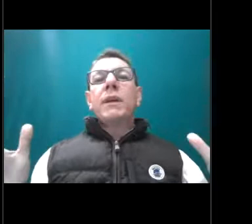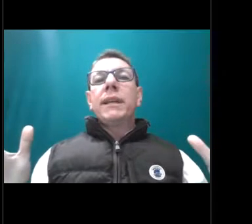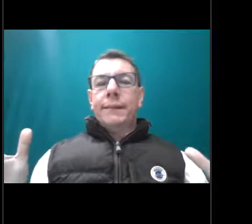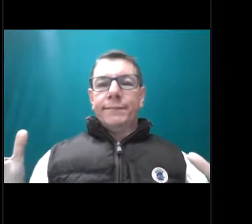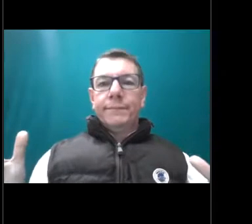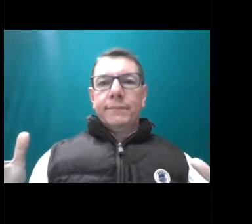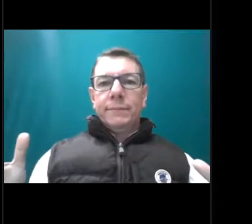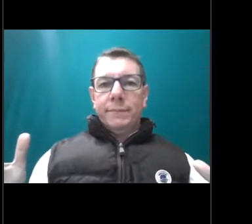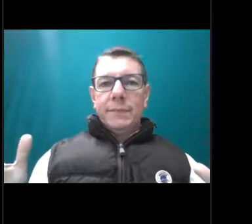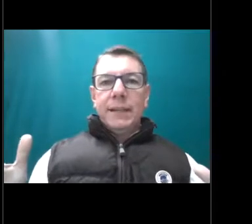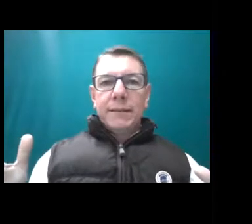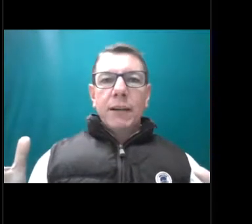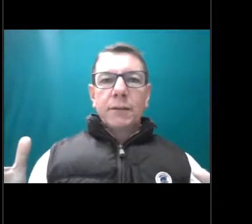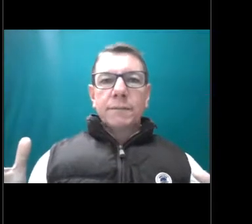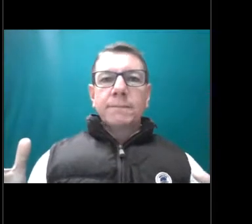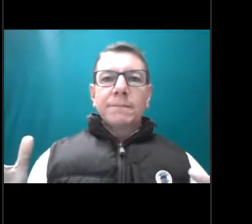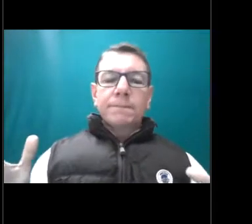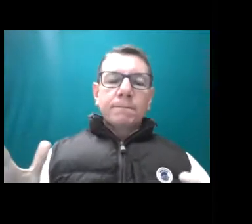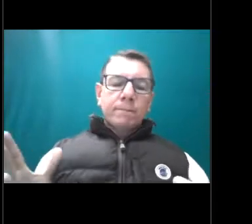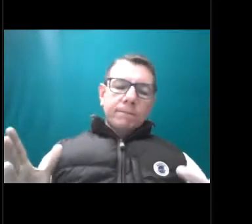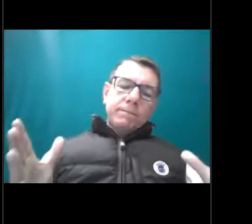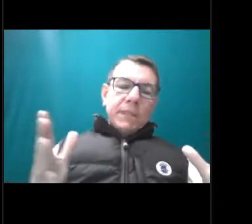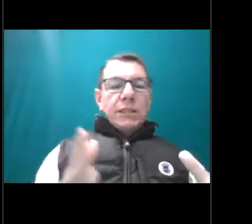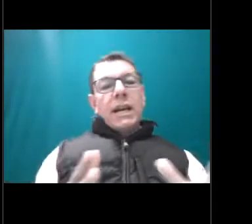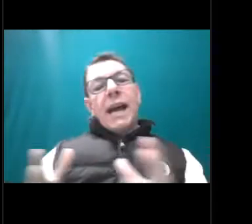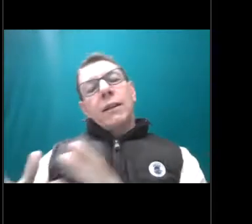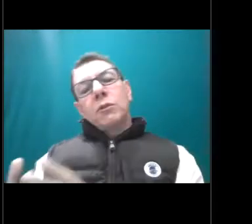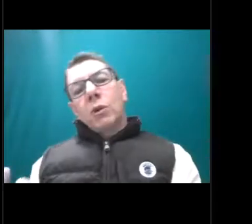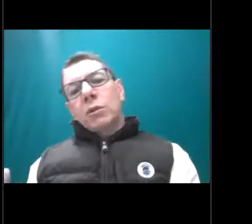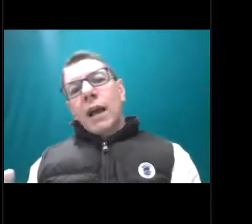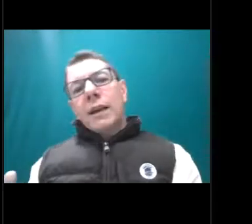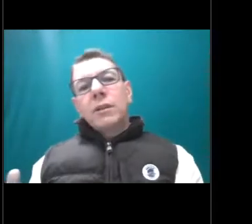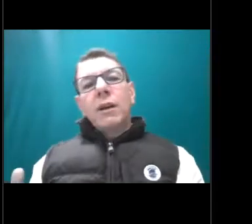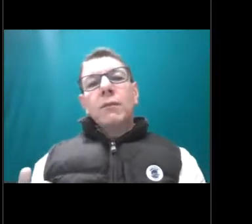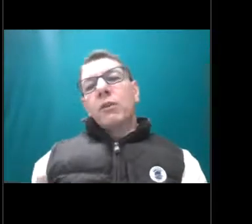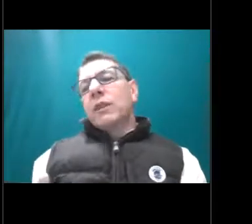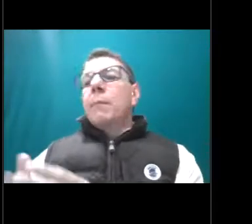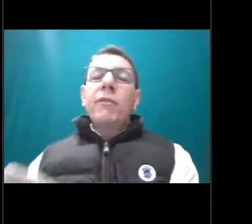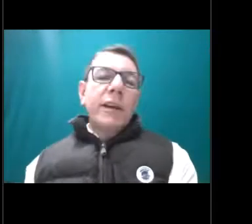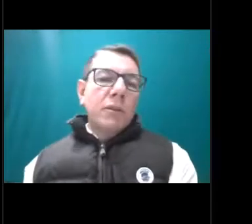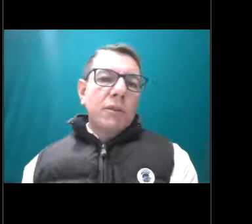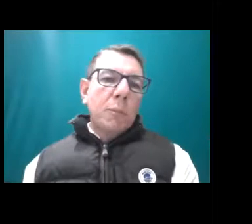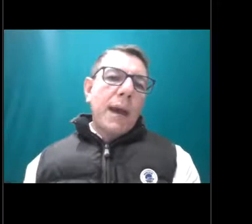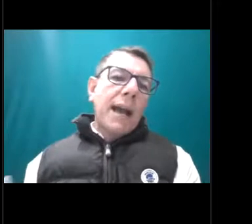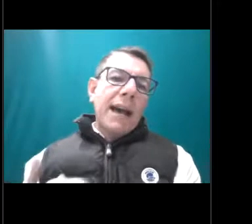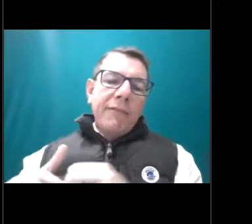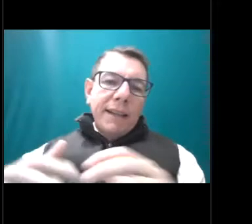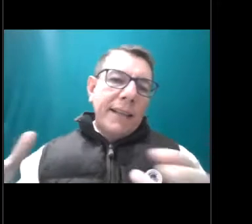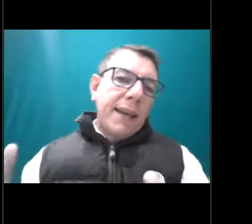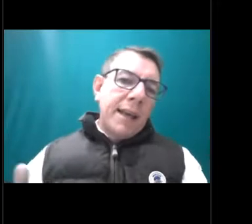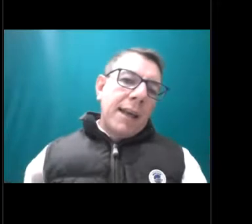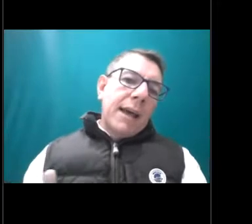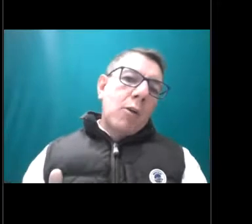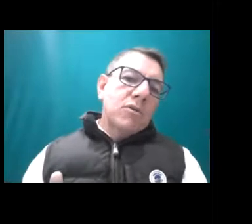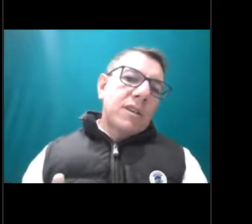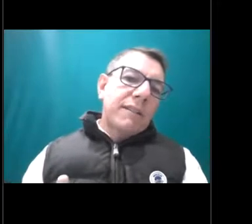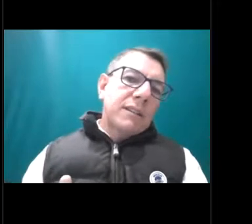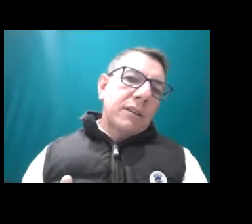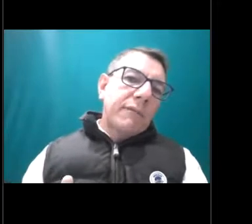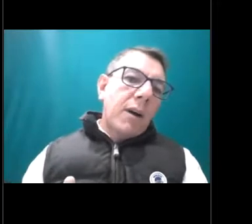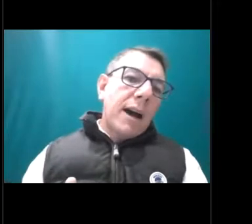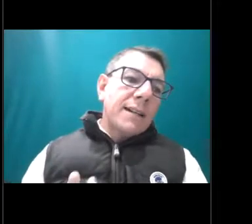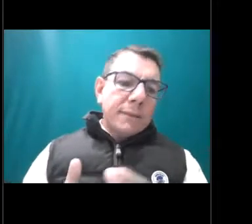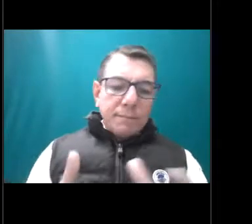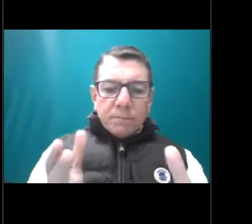eu salvo comida. Tá certo? Já no outro caso, não. Eu também vou reduzir o pH, vai ter